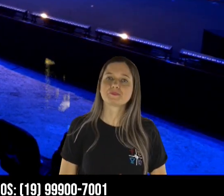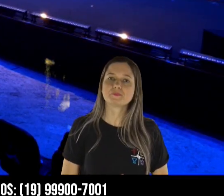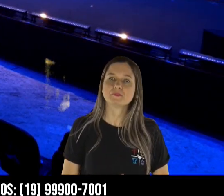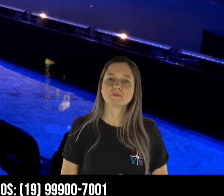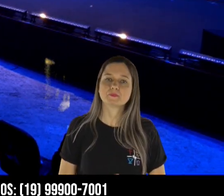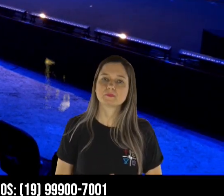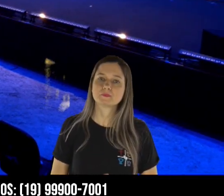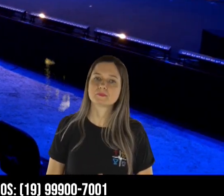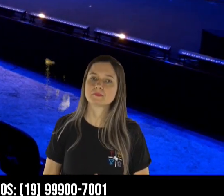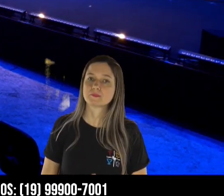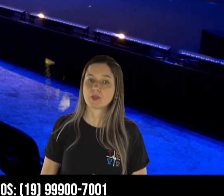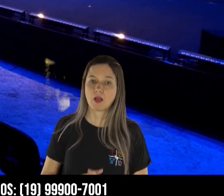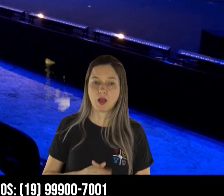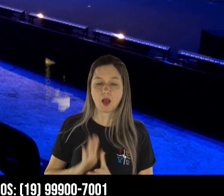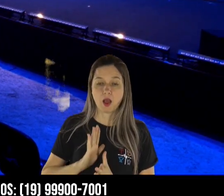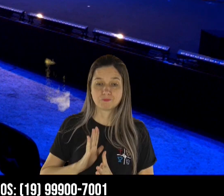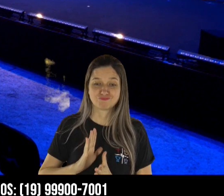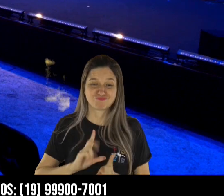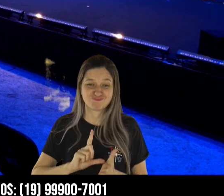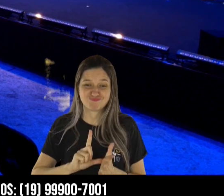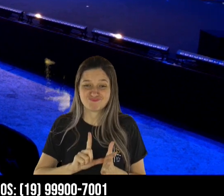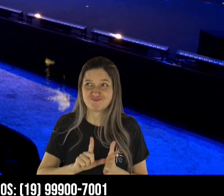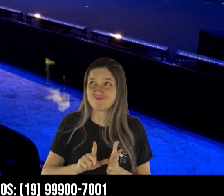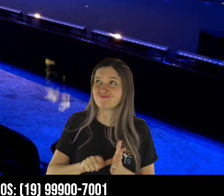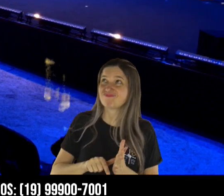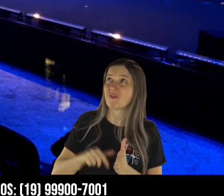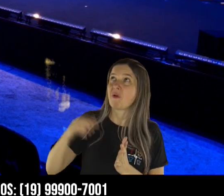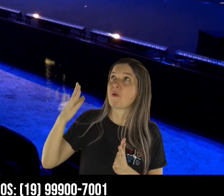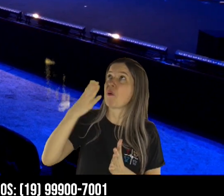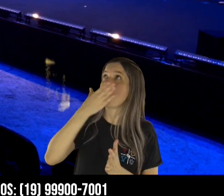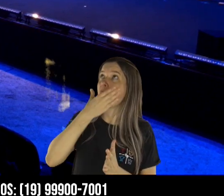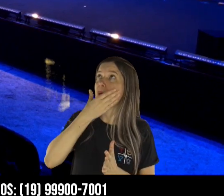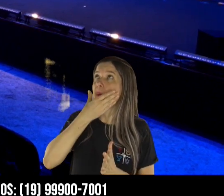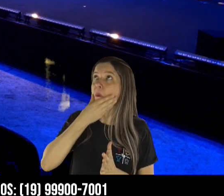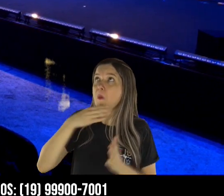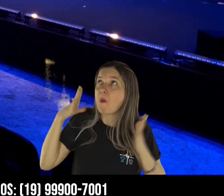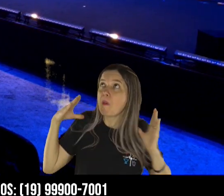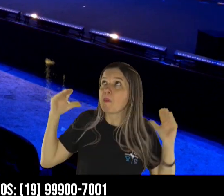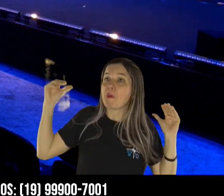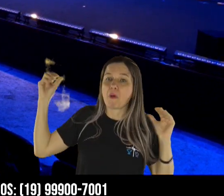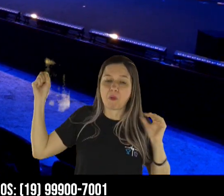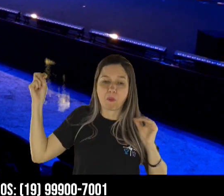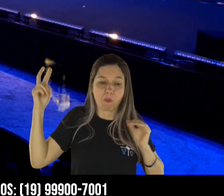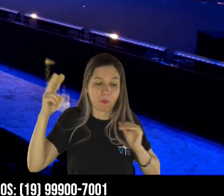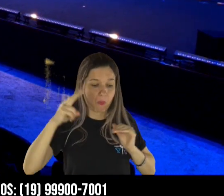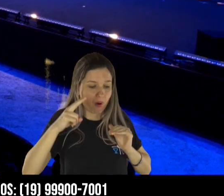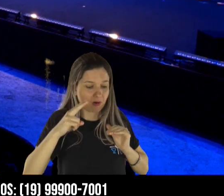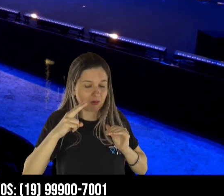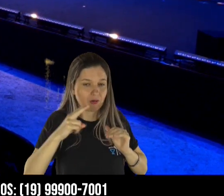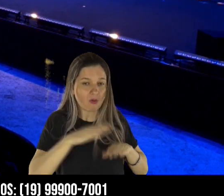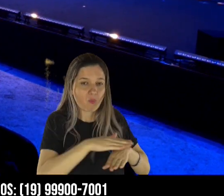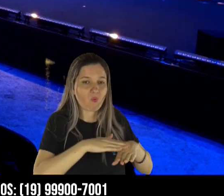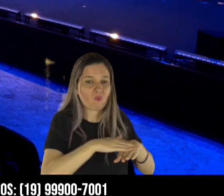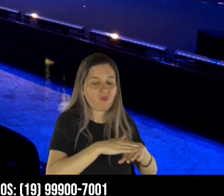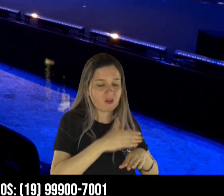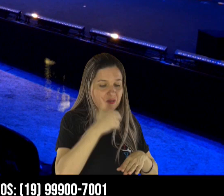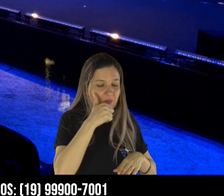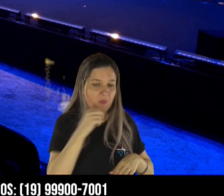o anjo aparece até Maria e diz assim, ó, lá em Lucas. Disse-lhe então o anjo, Maria, não temas.